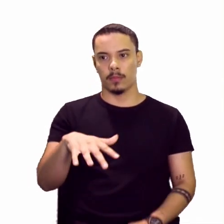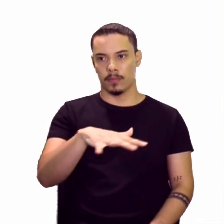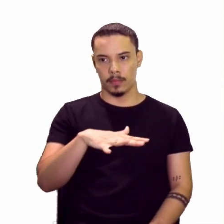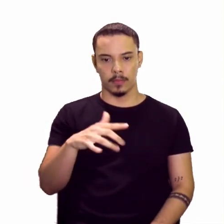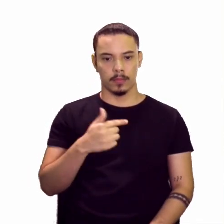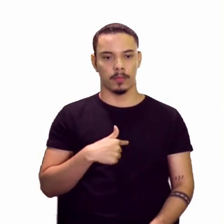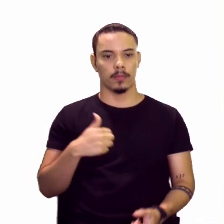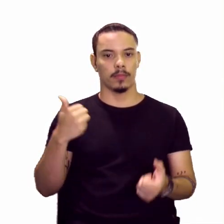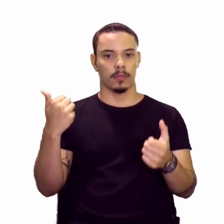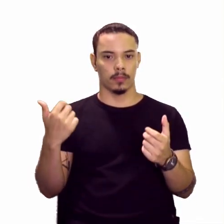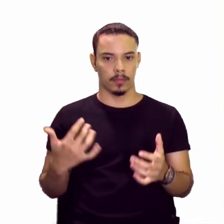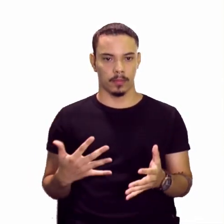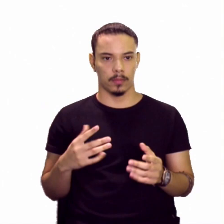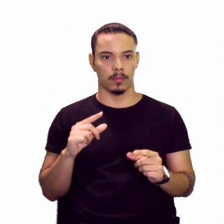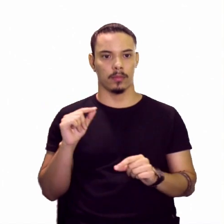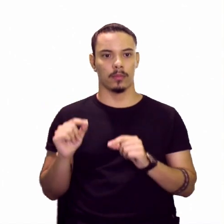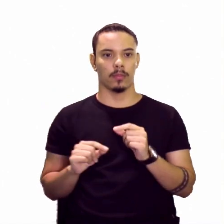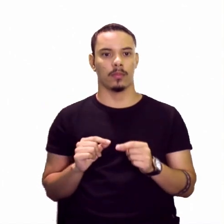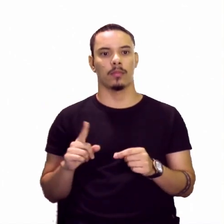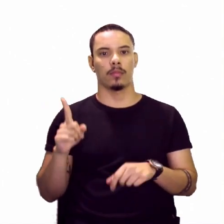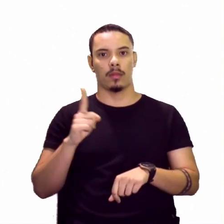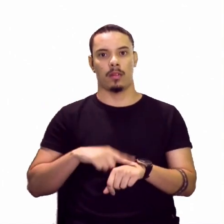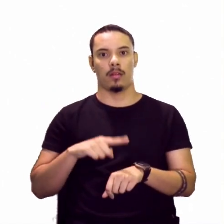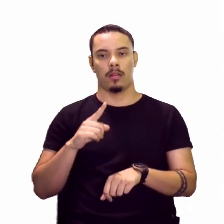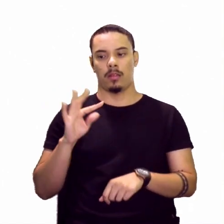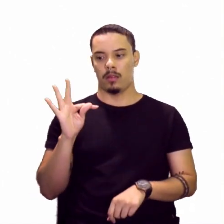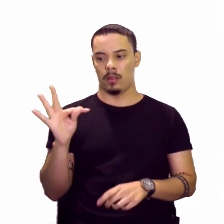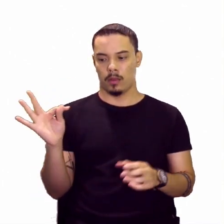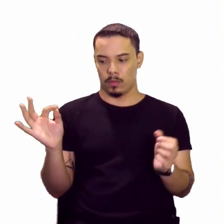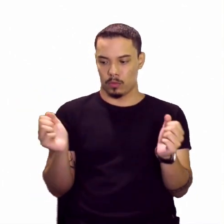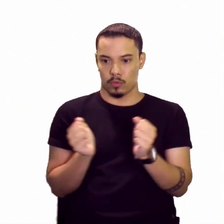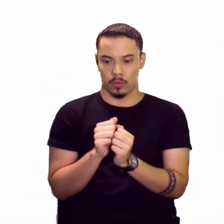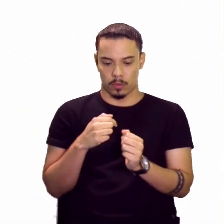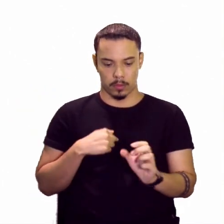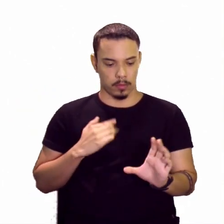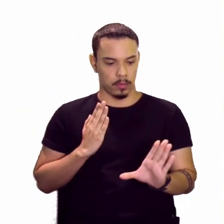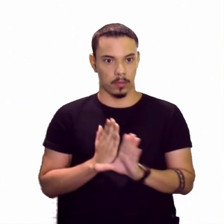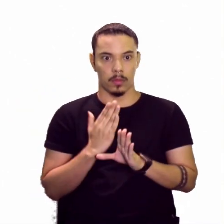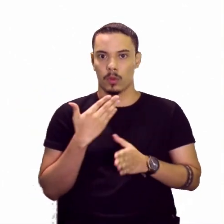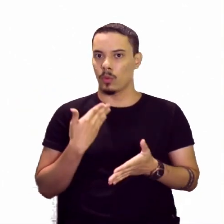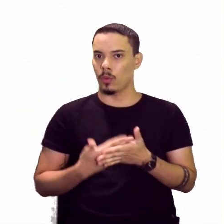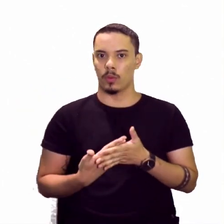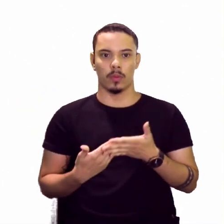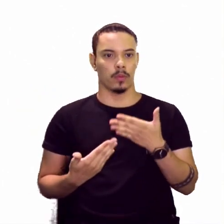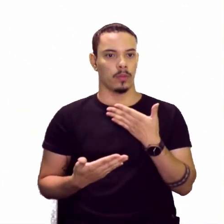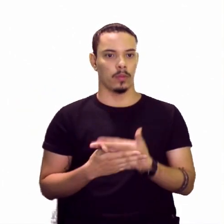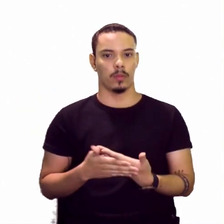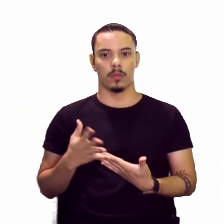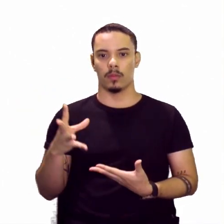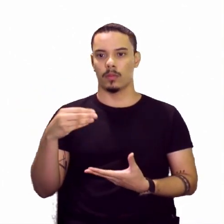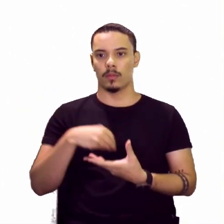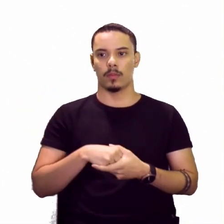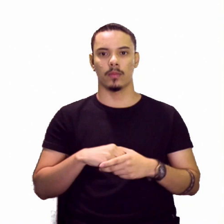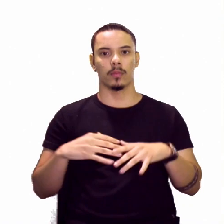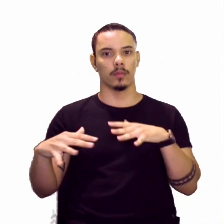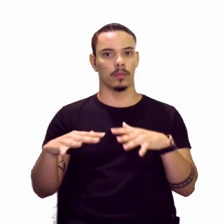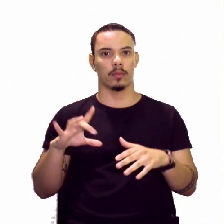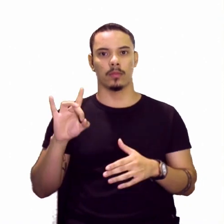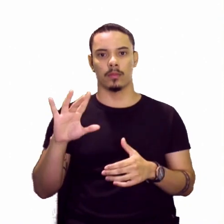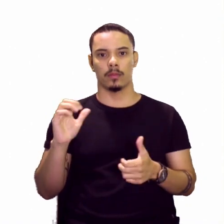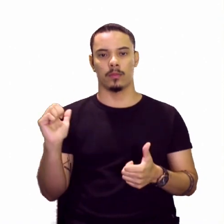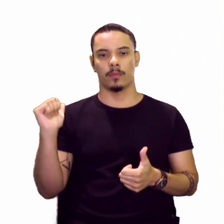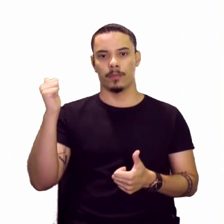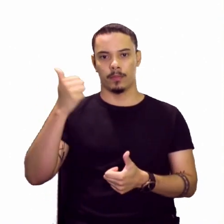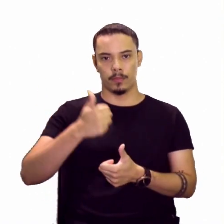que o espaço ele está em função do tempo. Para eu descobrir qualquer espaço dentro do movimento, é só substituir o